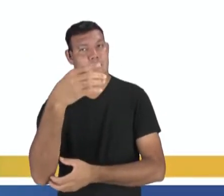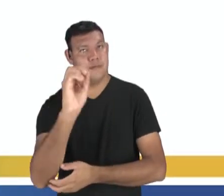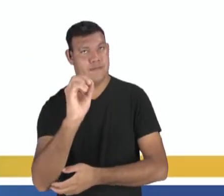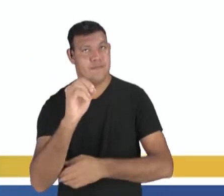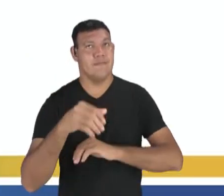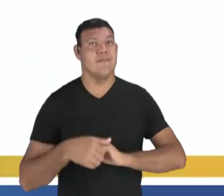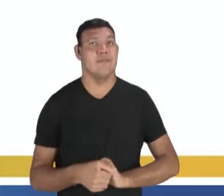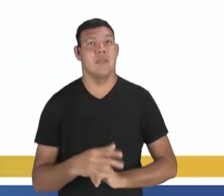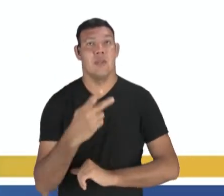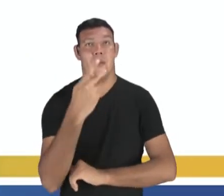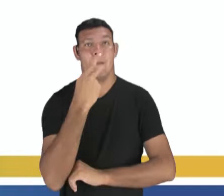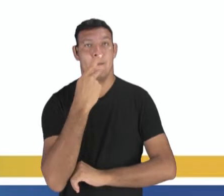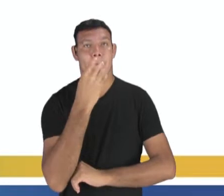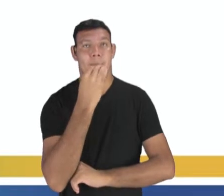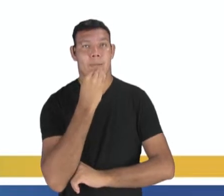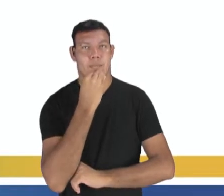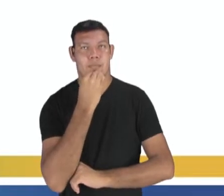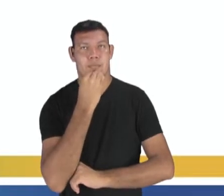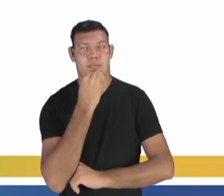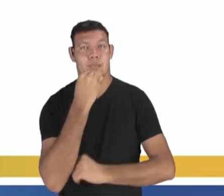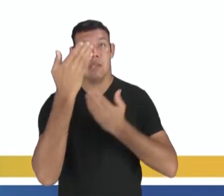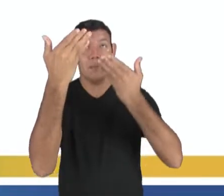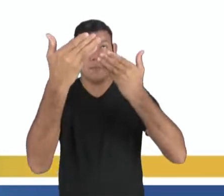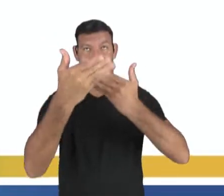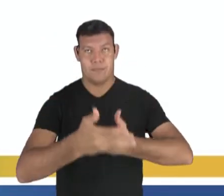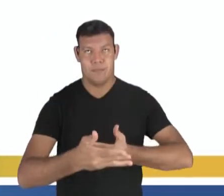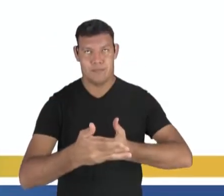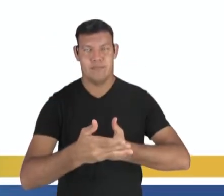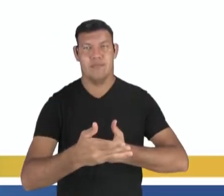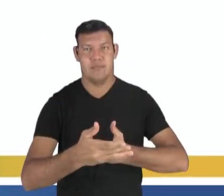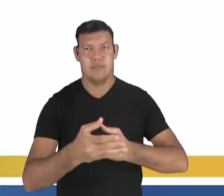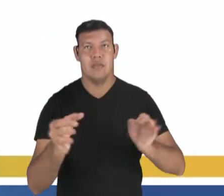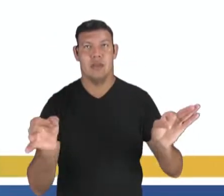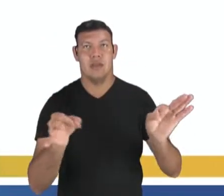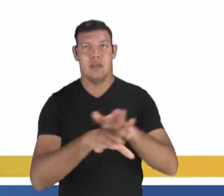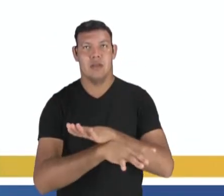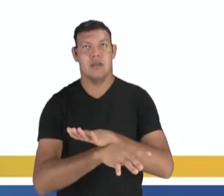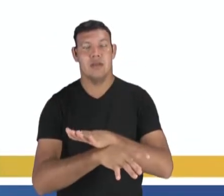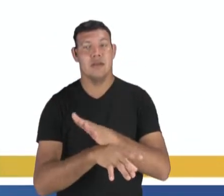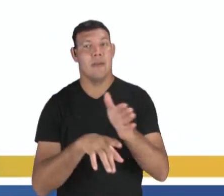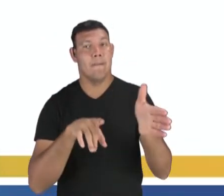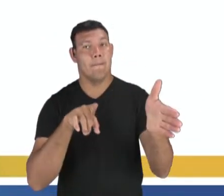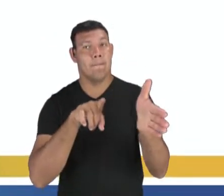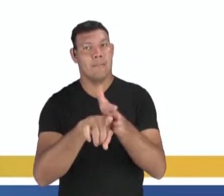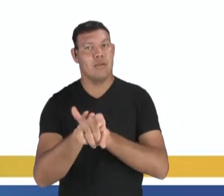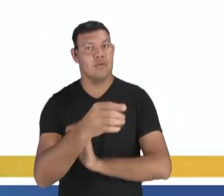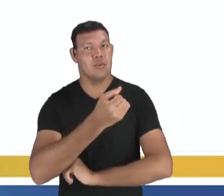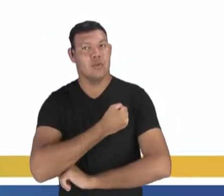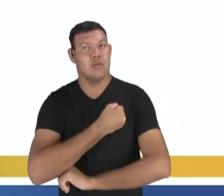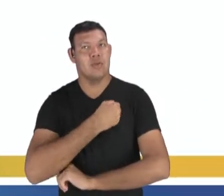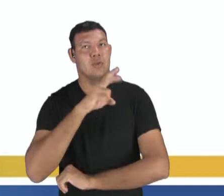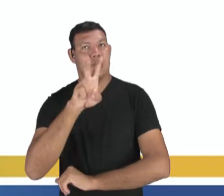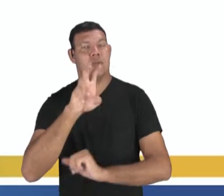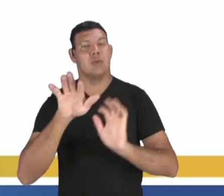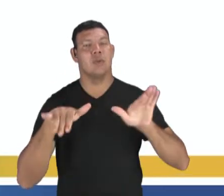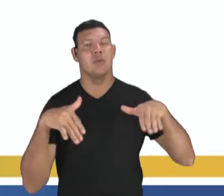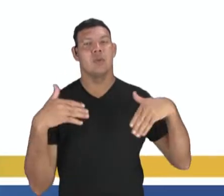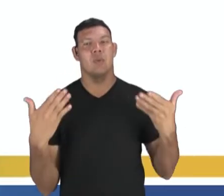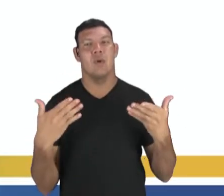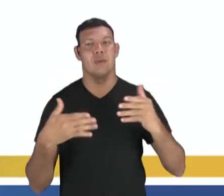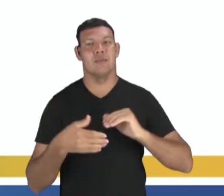a probabilidade de o teste terminar na quinta pergunta é